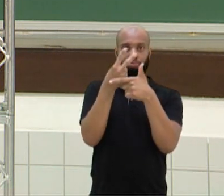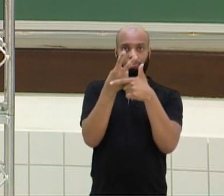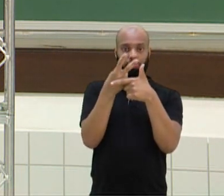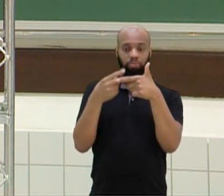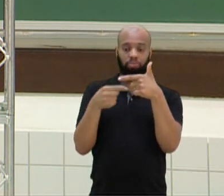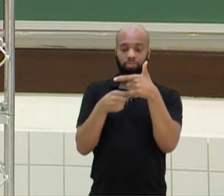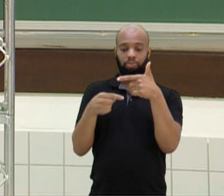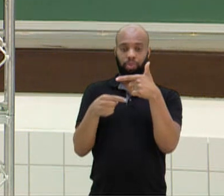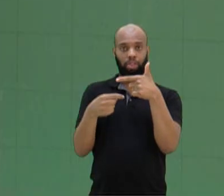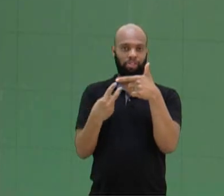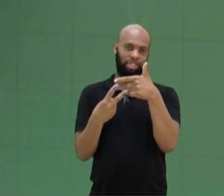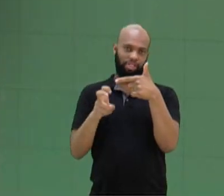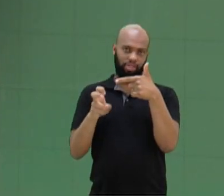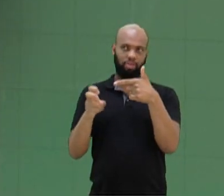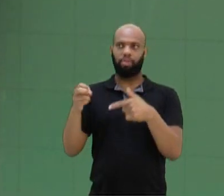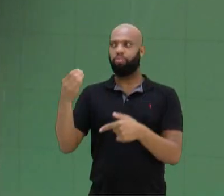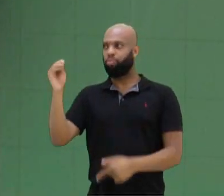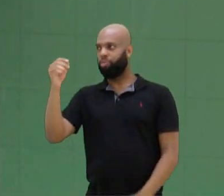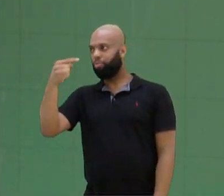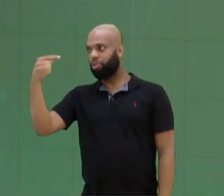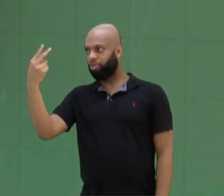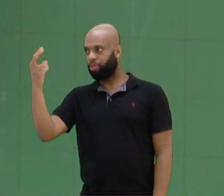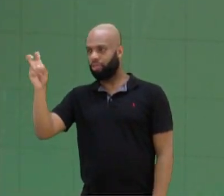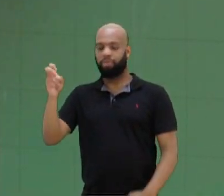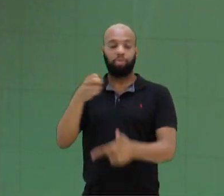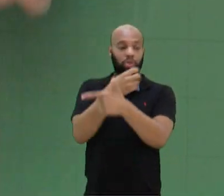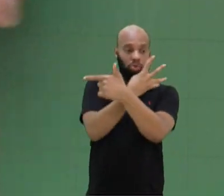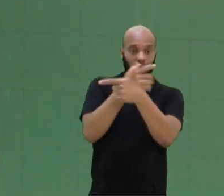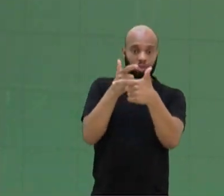100 por 2 é 50.